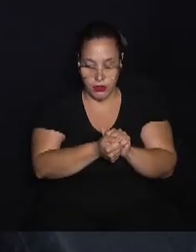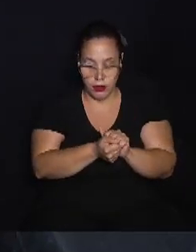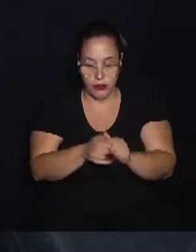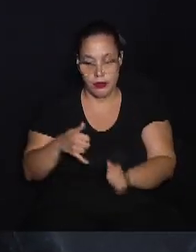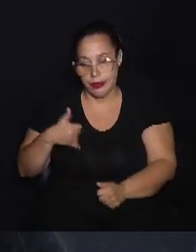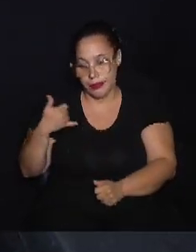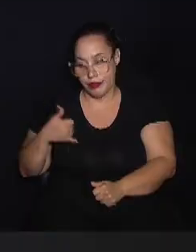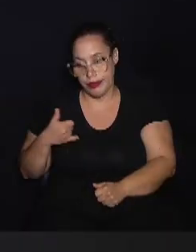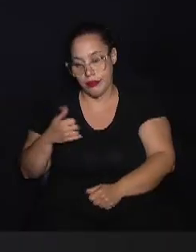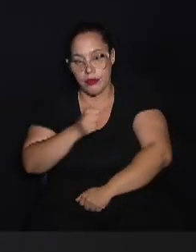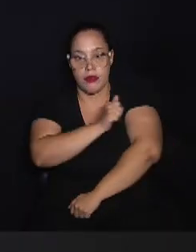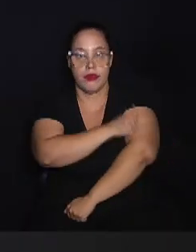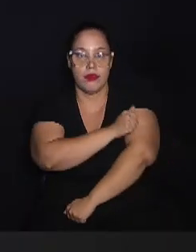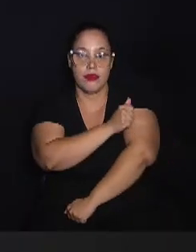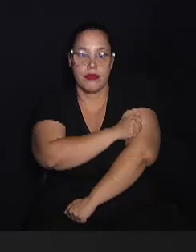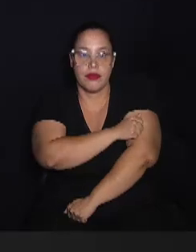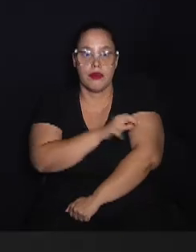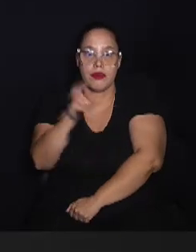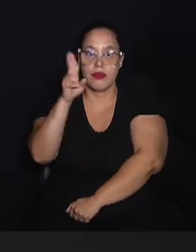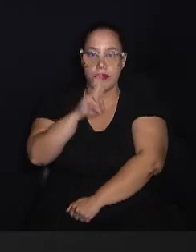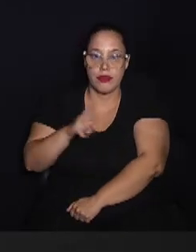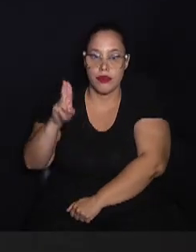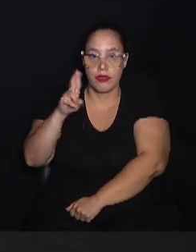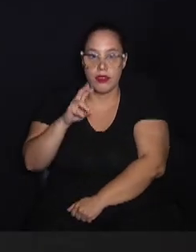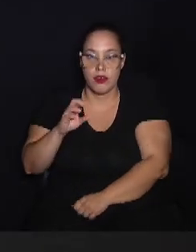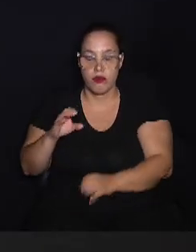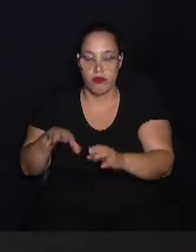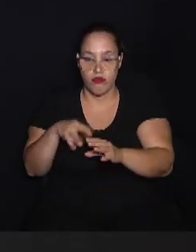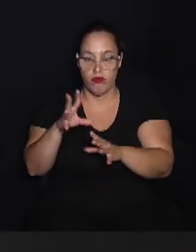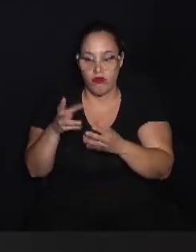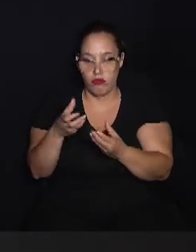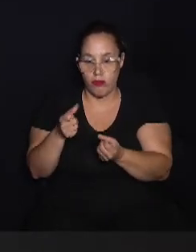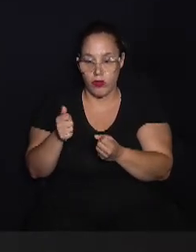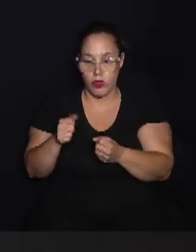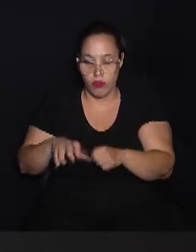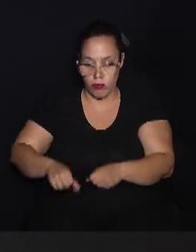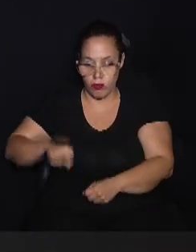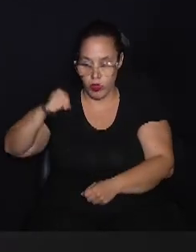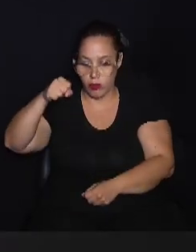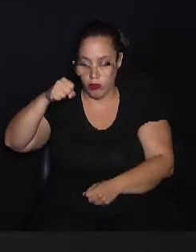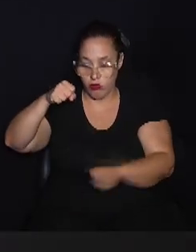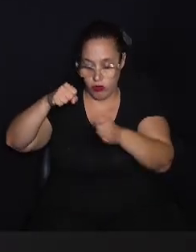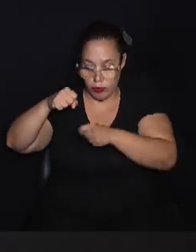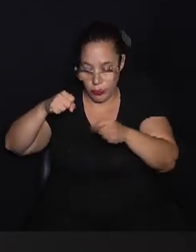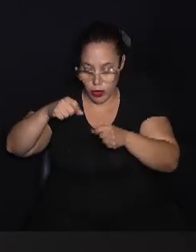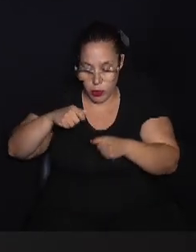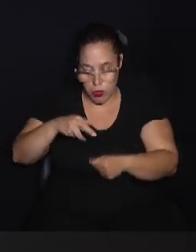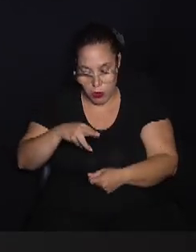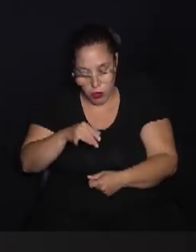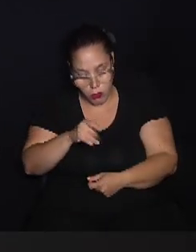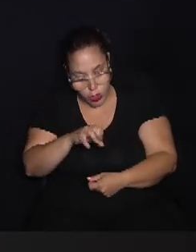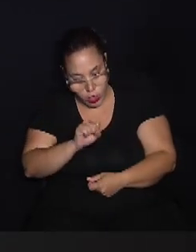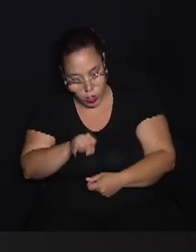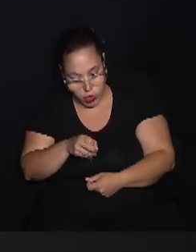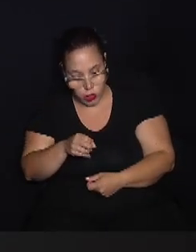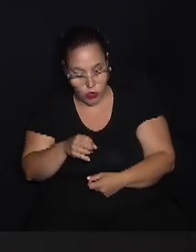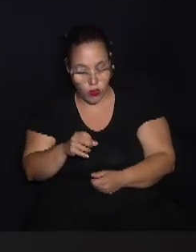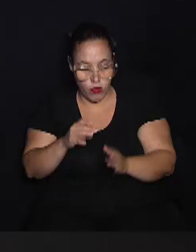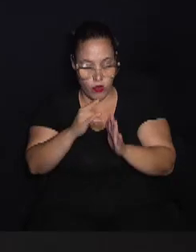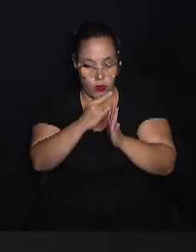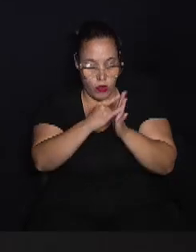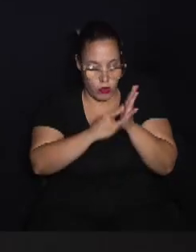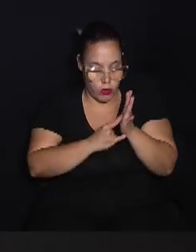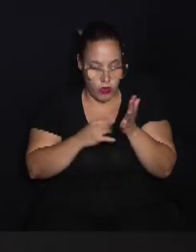etária dos alunos a gente usa bonecos a gente usa uma mala com objetos a gente usa fichas